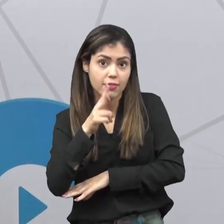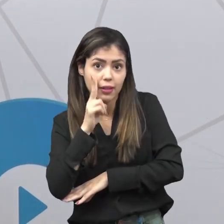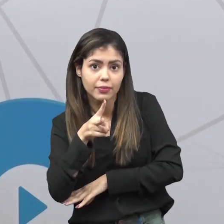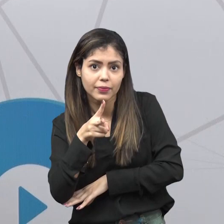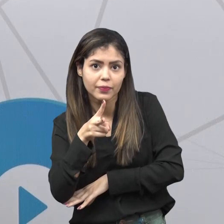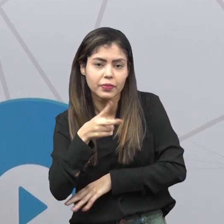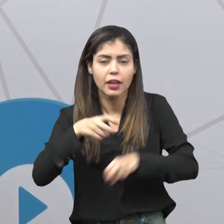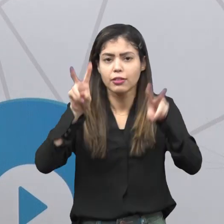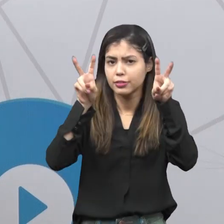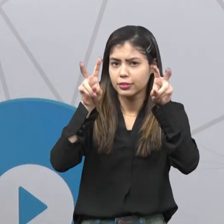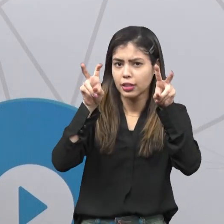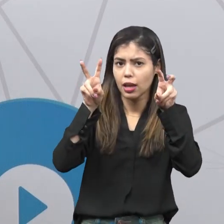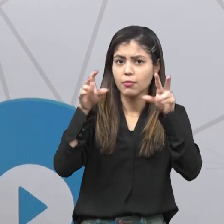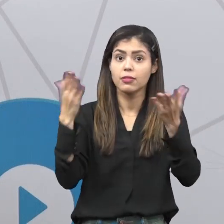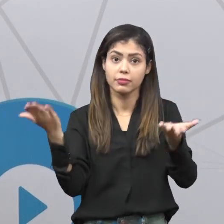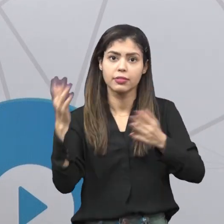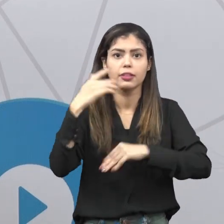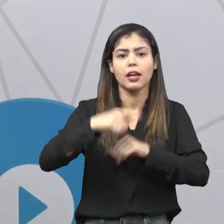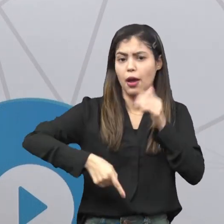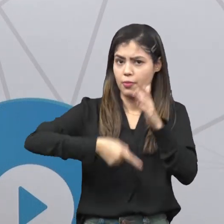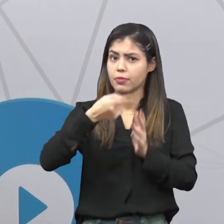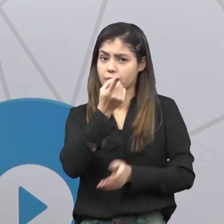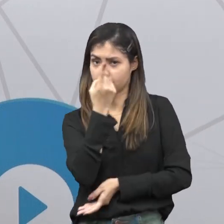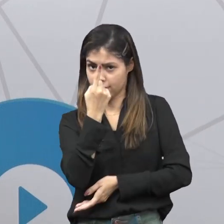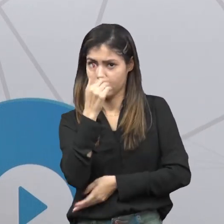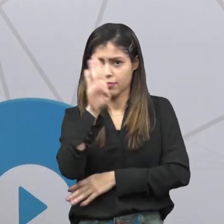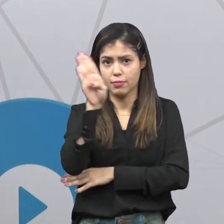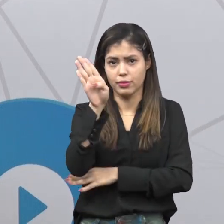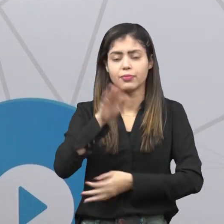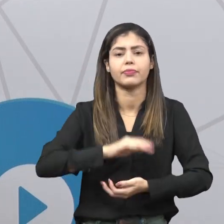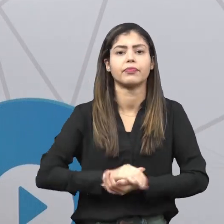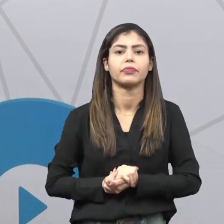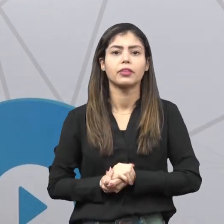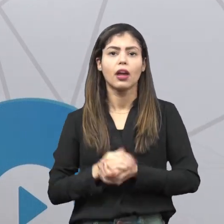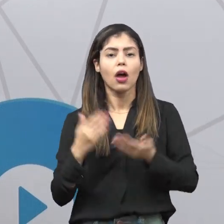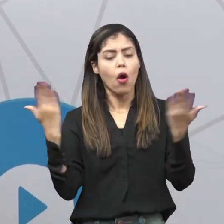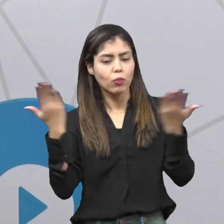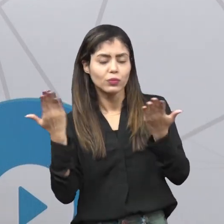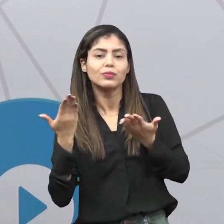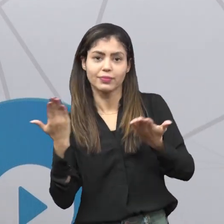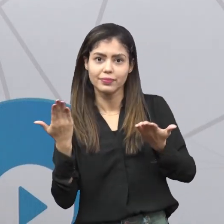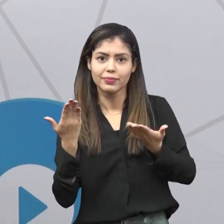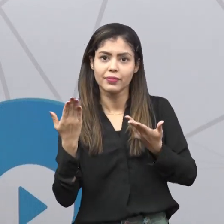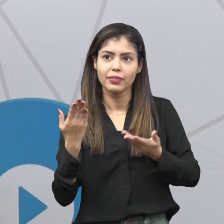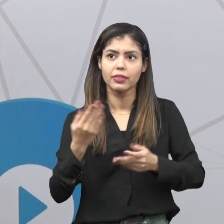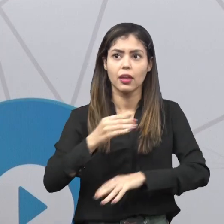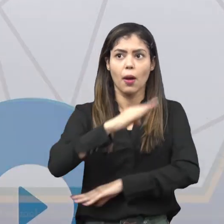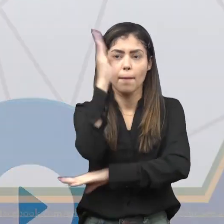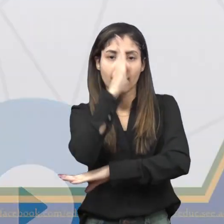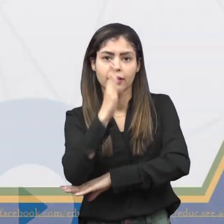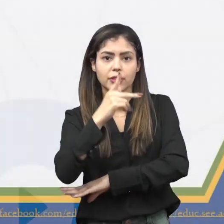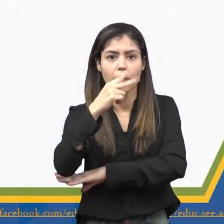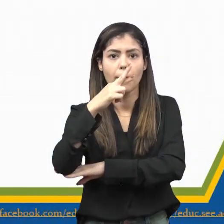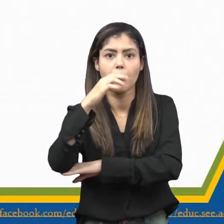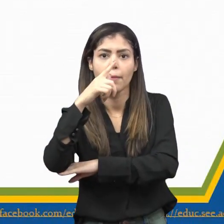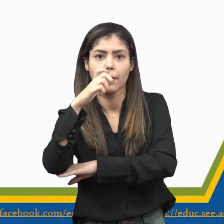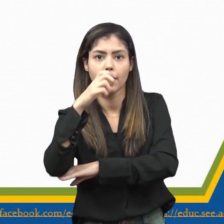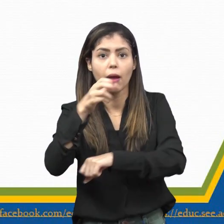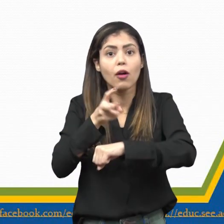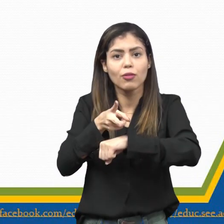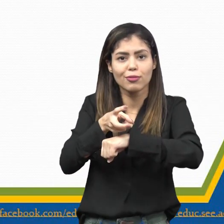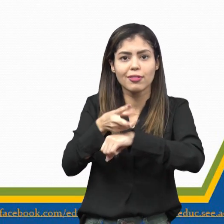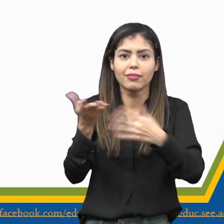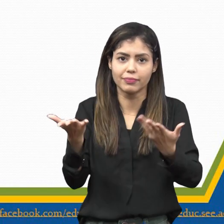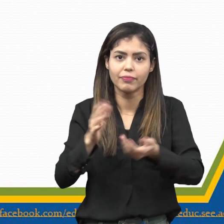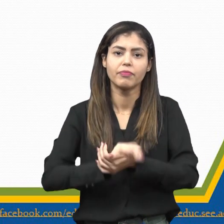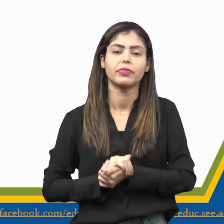vendo aí, esses assuntos referentes ao primeiro bimestre. O nosso assunto de hoje é o Brasil pré-colonial.